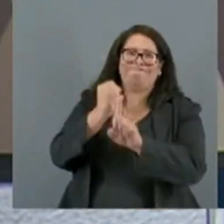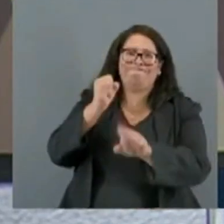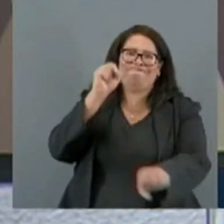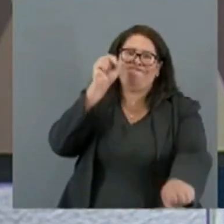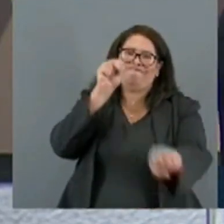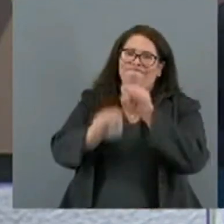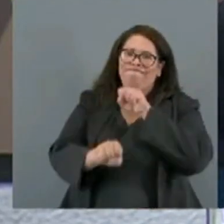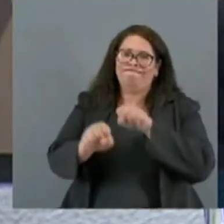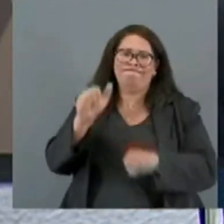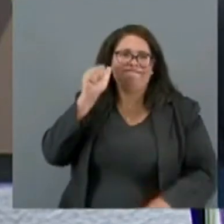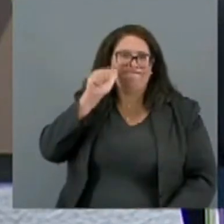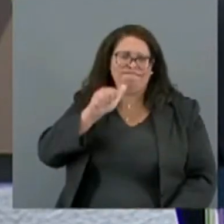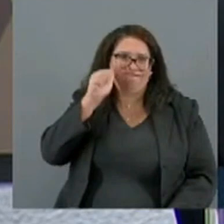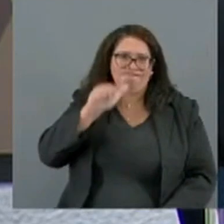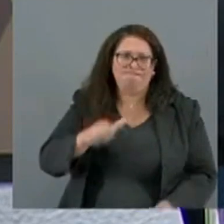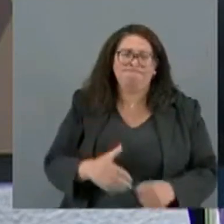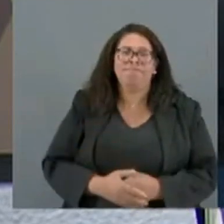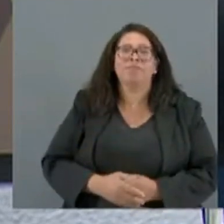as medidas